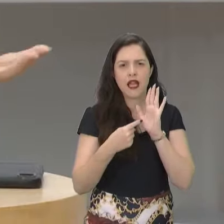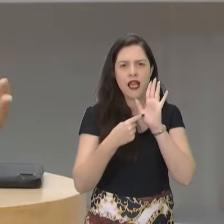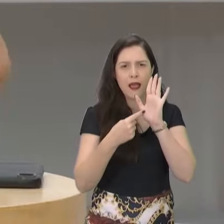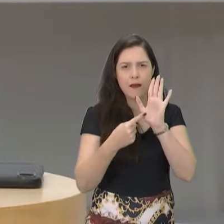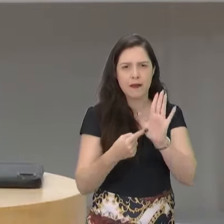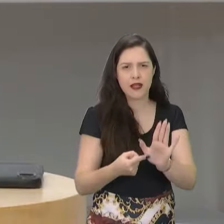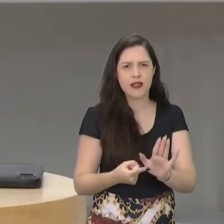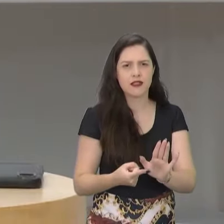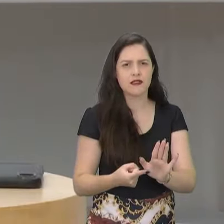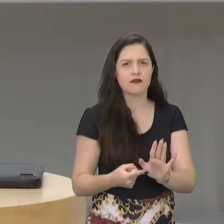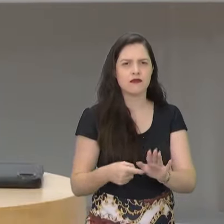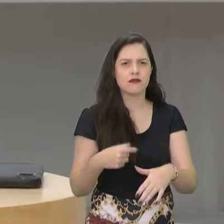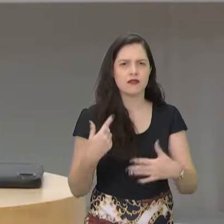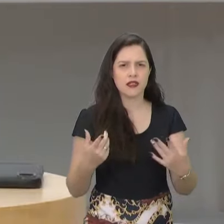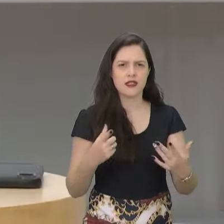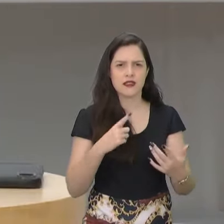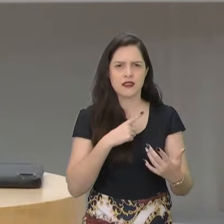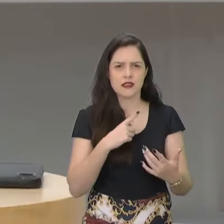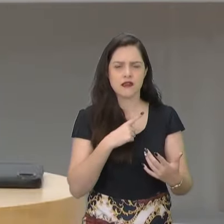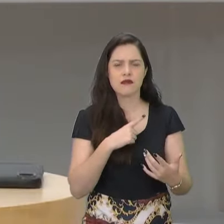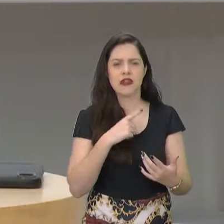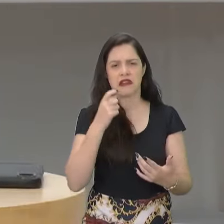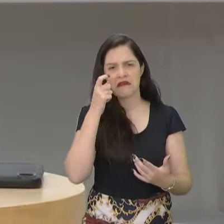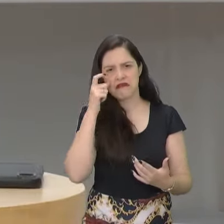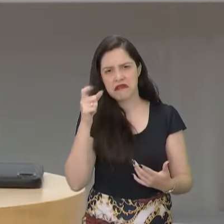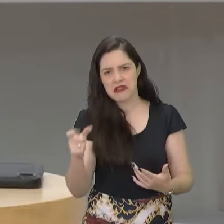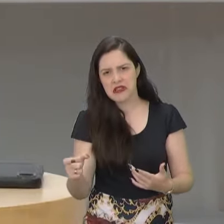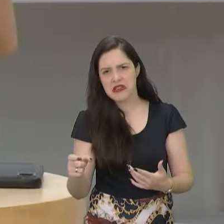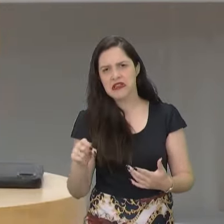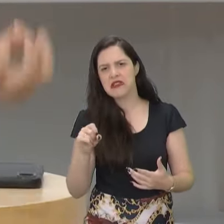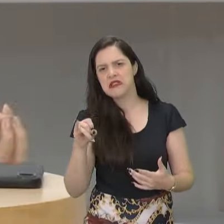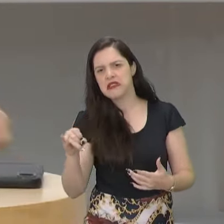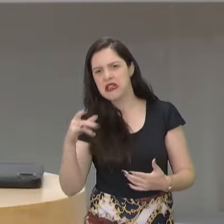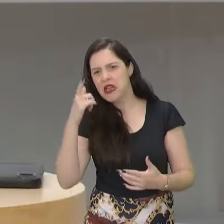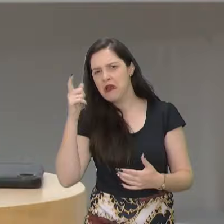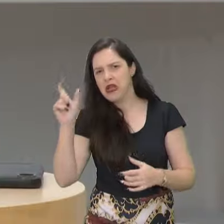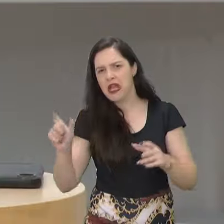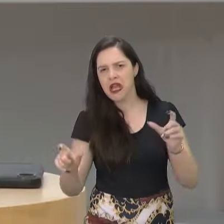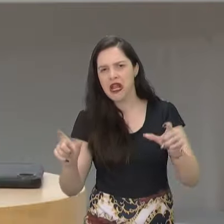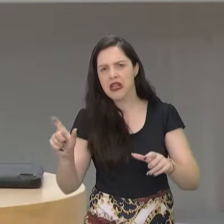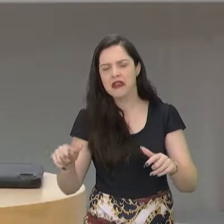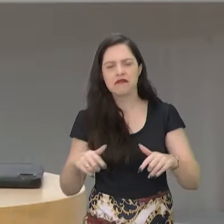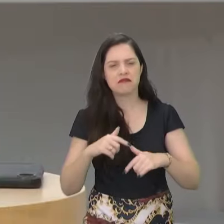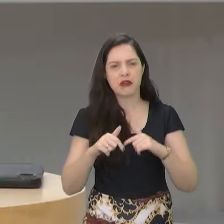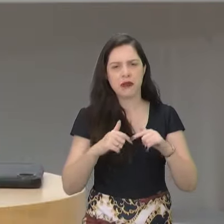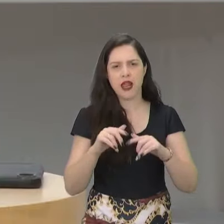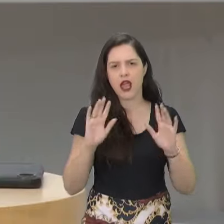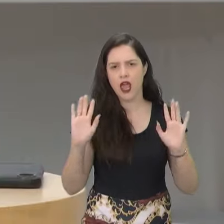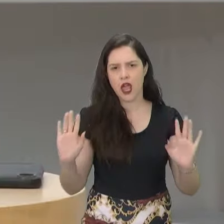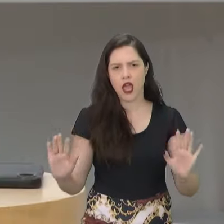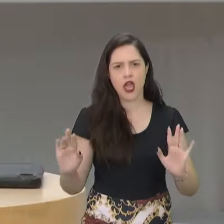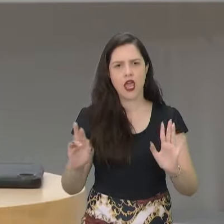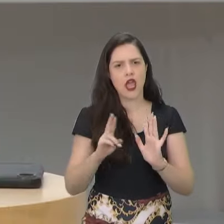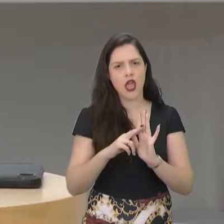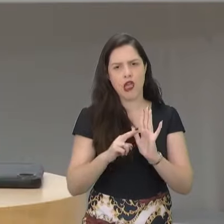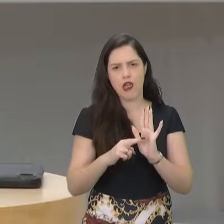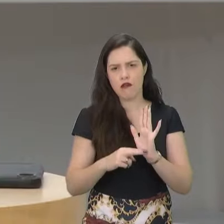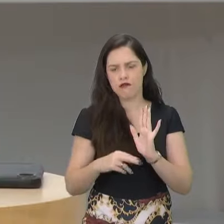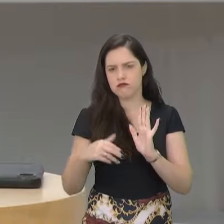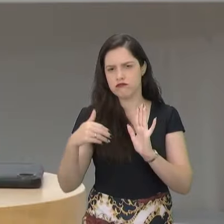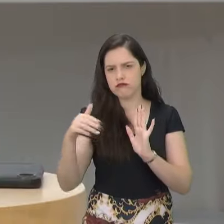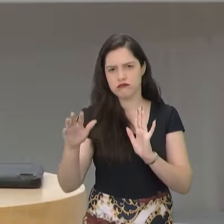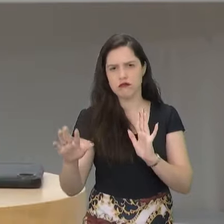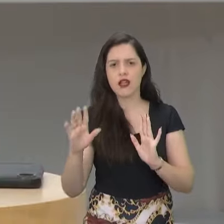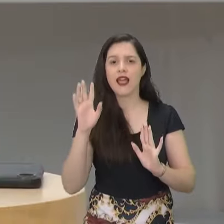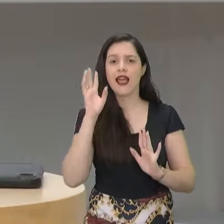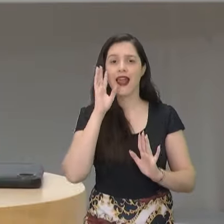modificarem a atividade. Ah, não acho que o censo é interessante, então talvez seja interessante trabalhar o IDH. Enfim, aí é aberto para vocês. Então é